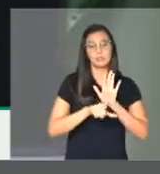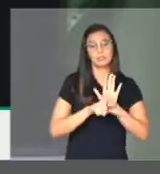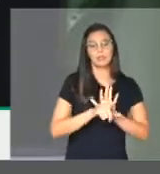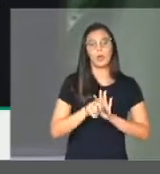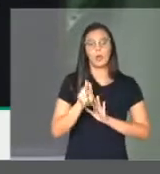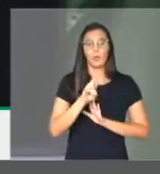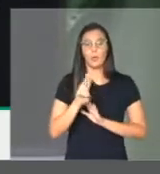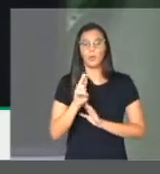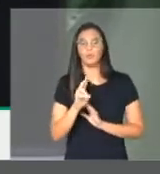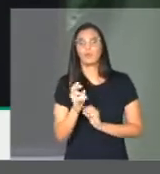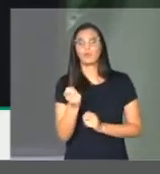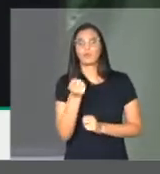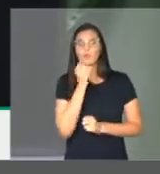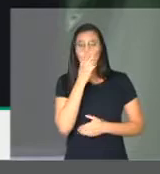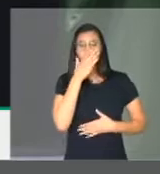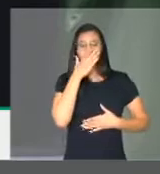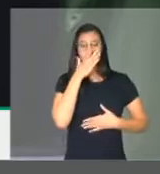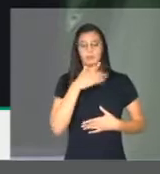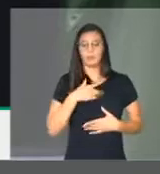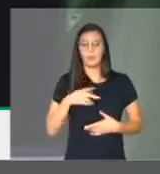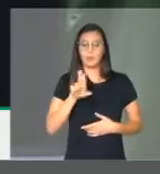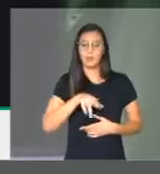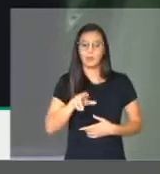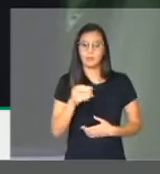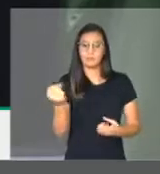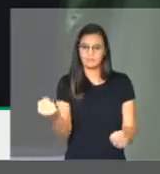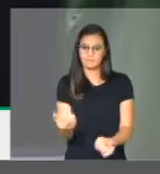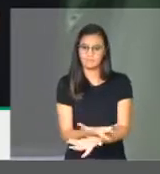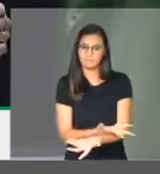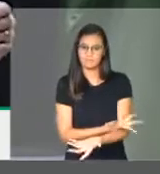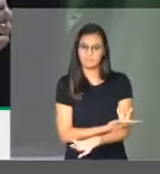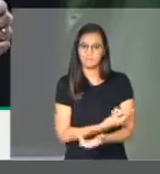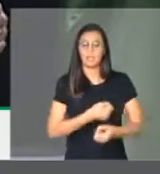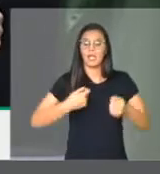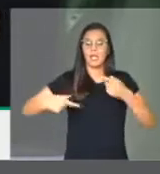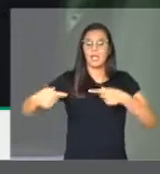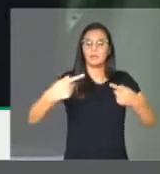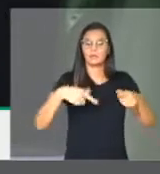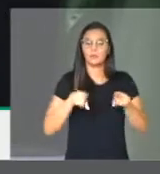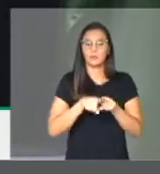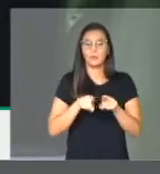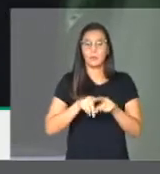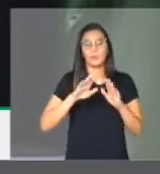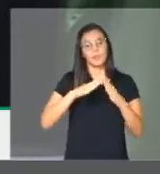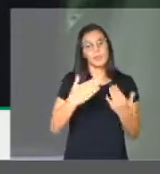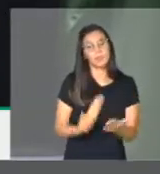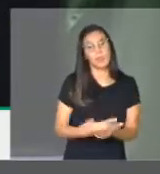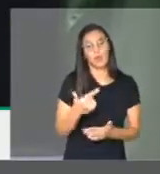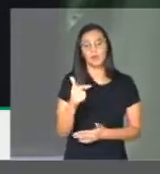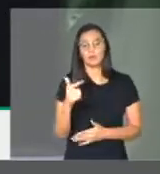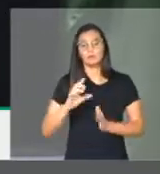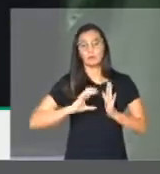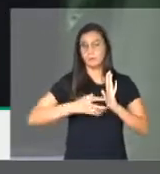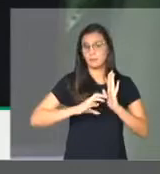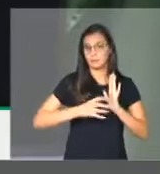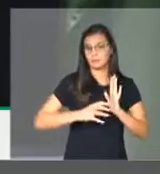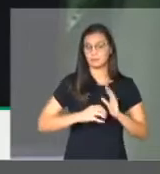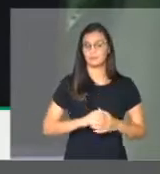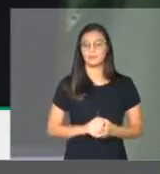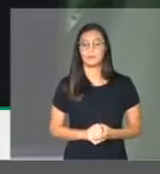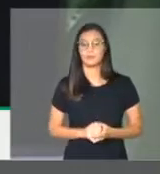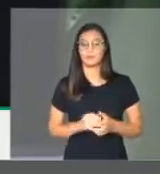de agrotóxicos, bem como o espetaculoso debate sobre o Escola Sem Partido, que mal esconde